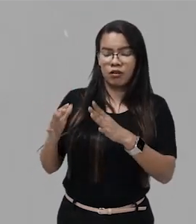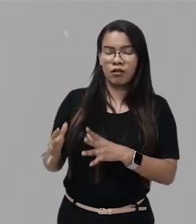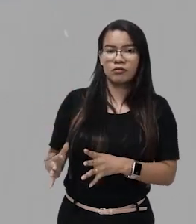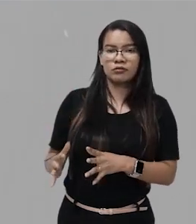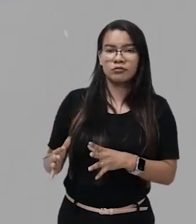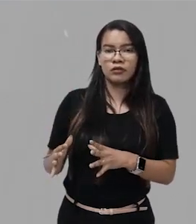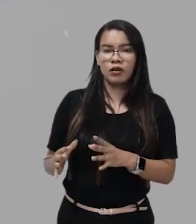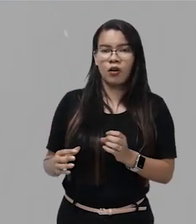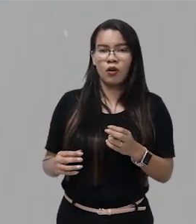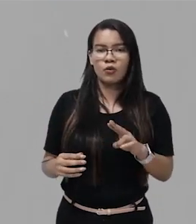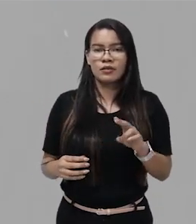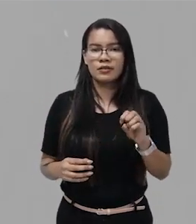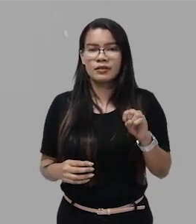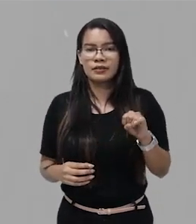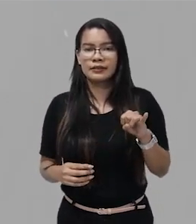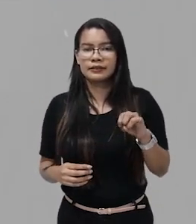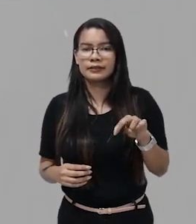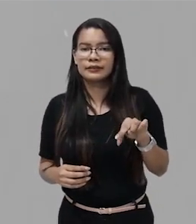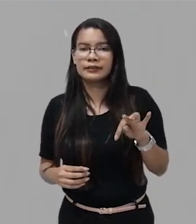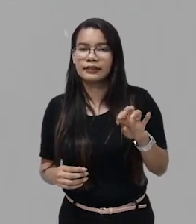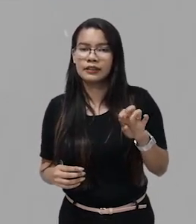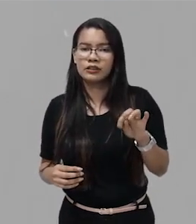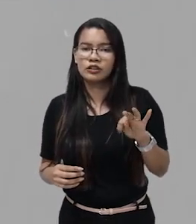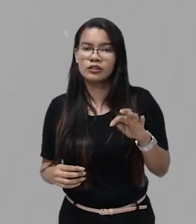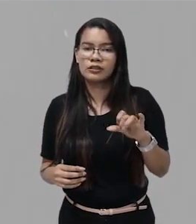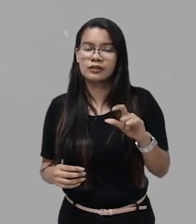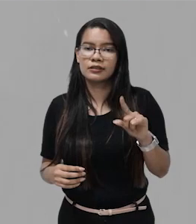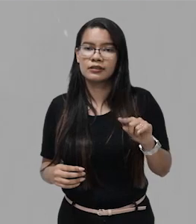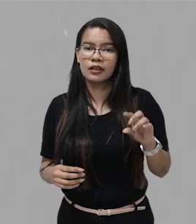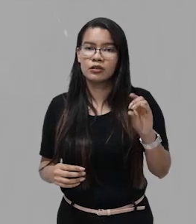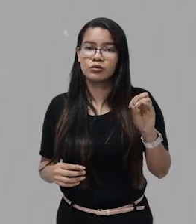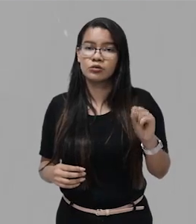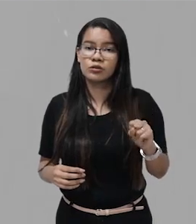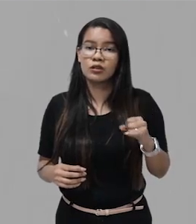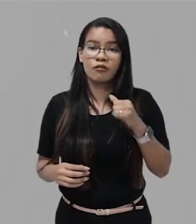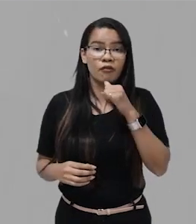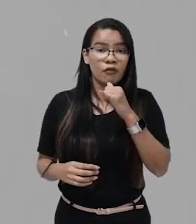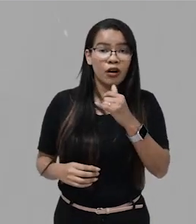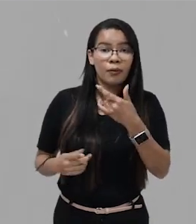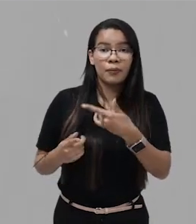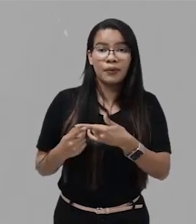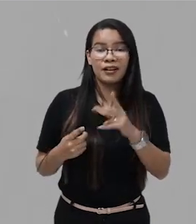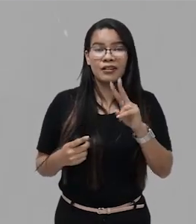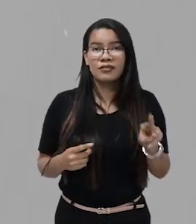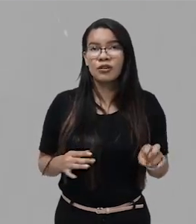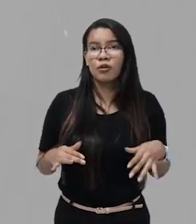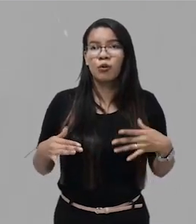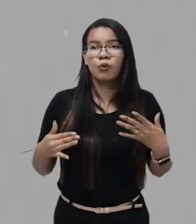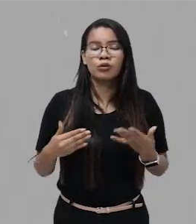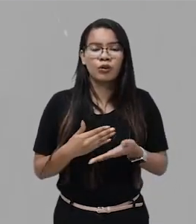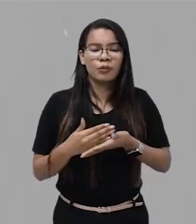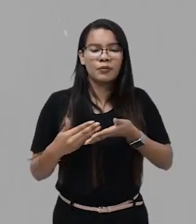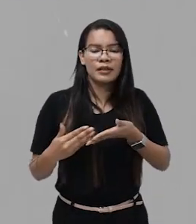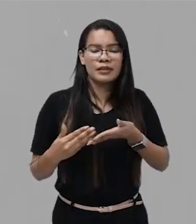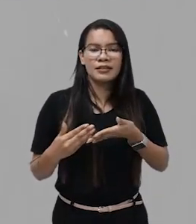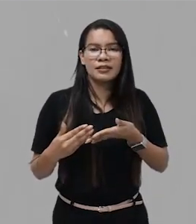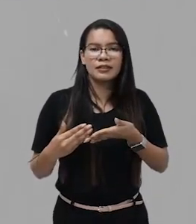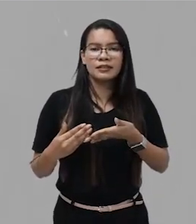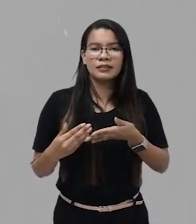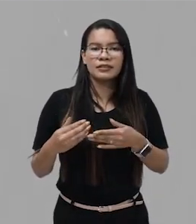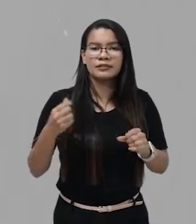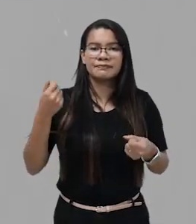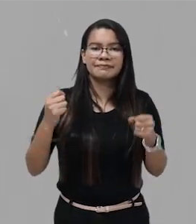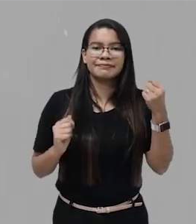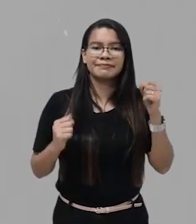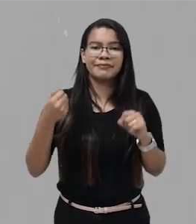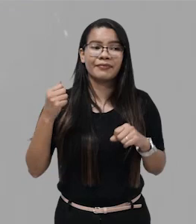são hormônios sintetizados. São suplementos. Eu estou falando isso aqui porque geralmente quando o indivíduo começa a treinar, que ele quer suplementar alguma coisa, que ele